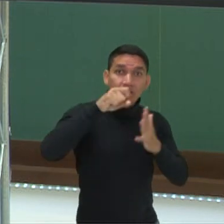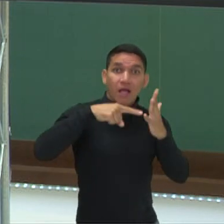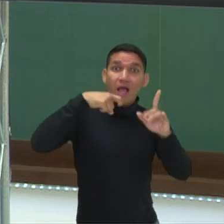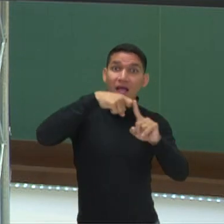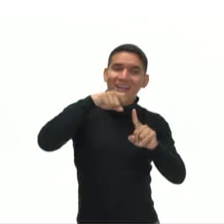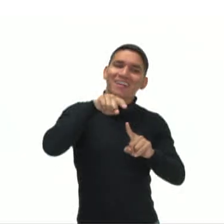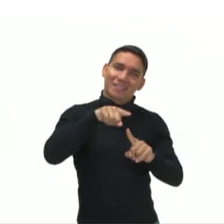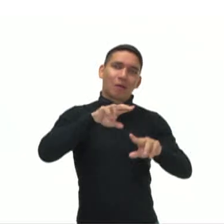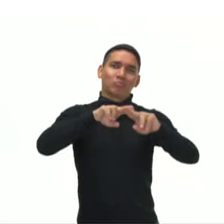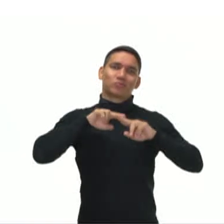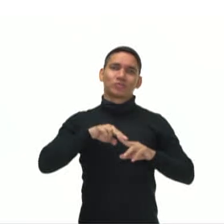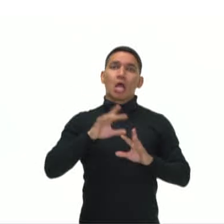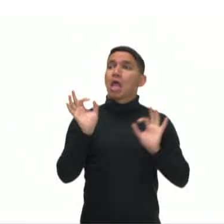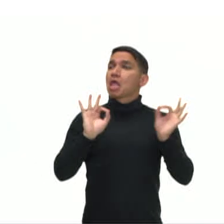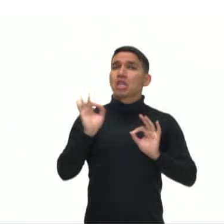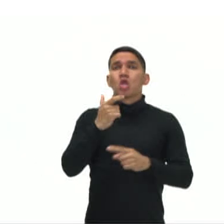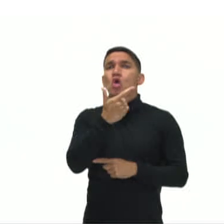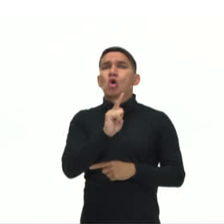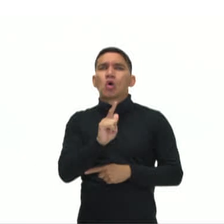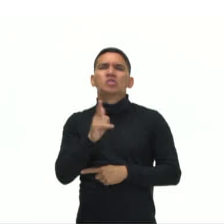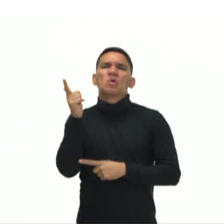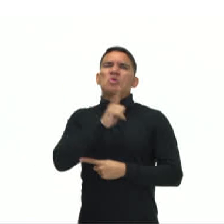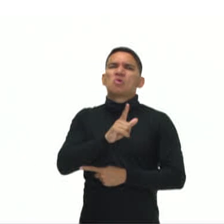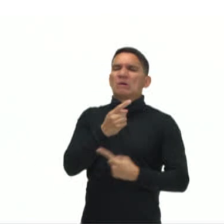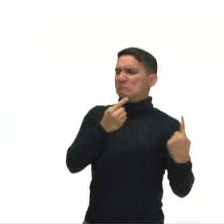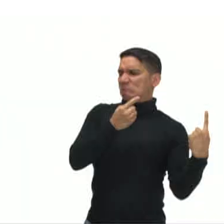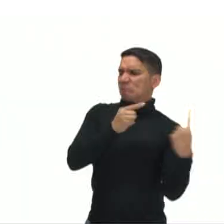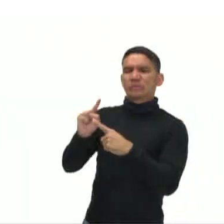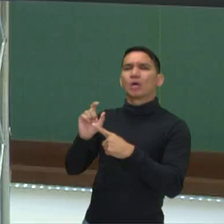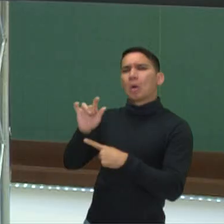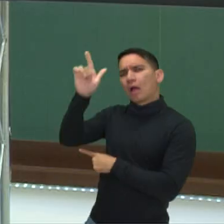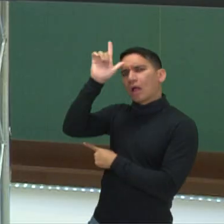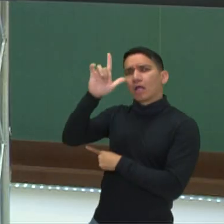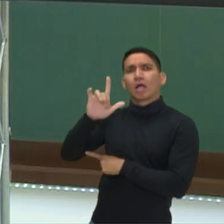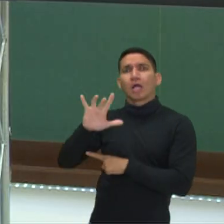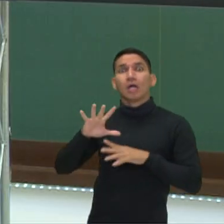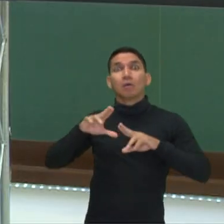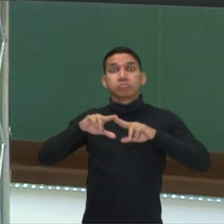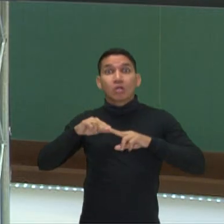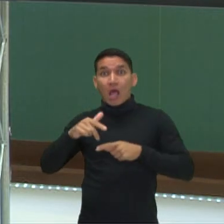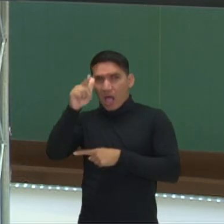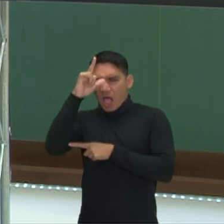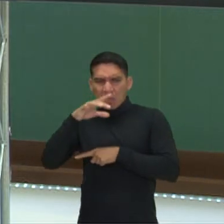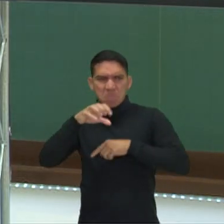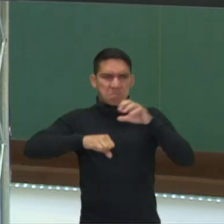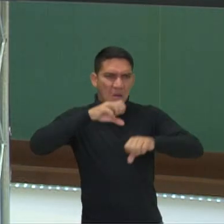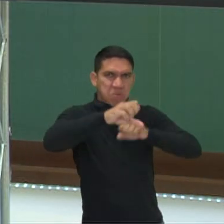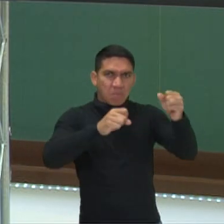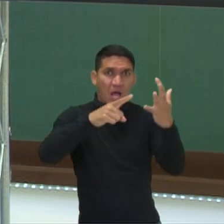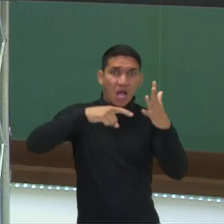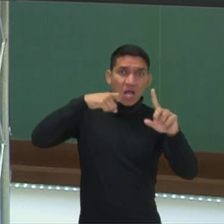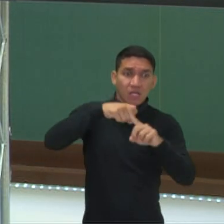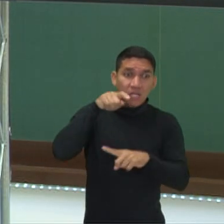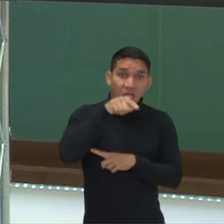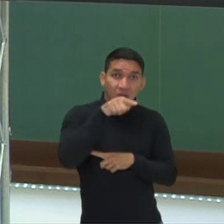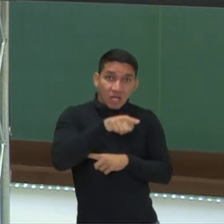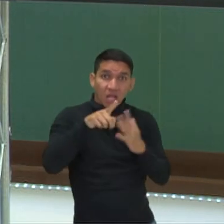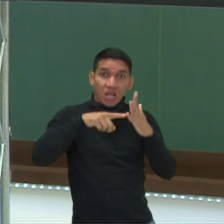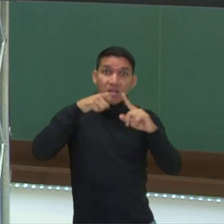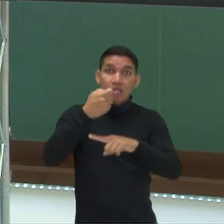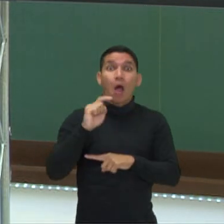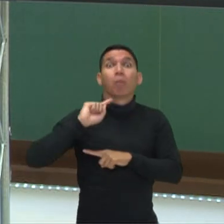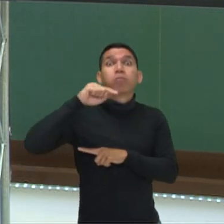próximo. Nenhum adversário ainda havia resistido à Alemanha. Então a Alemanha indo para cima da Inglaterra, anunciando que a Inglaterra seria a próxima a